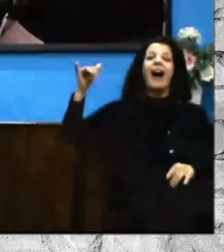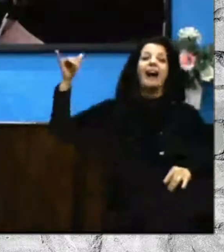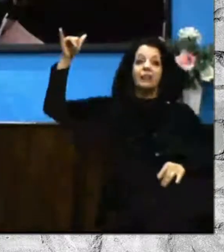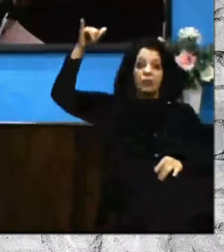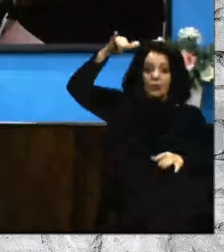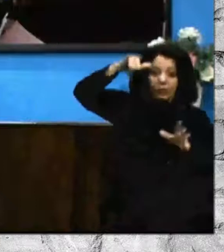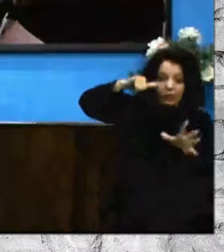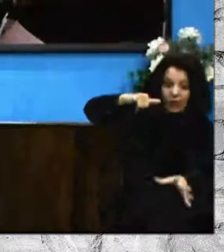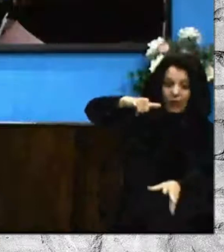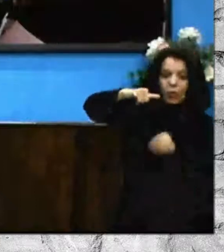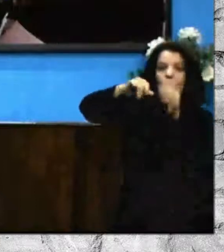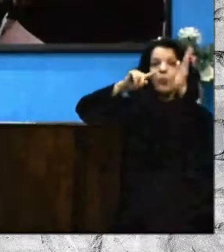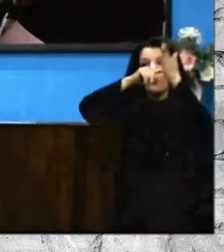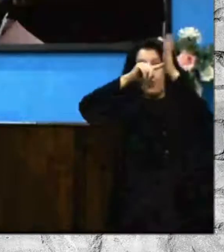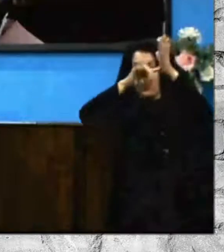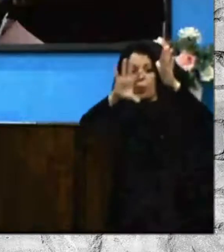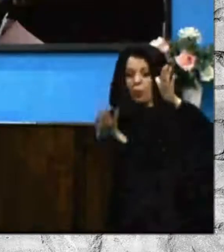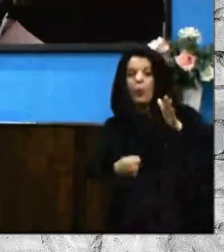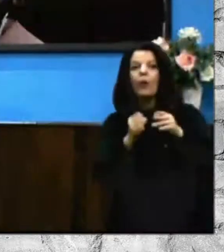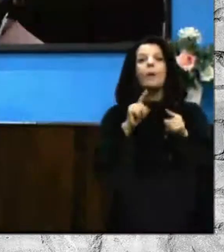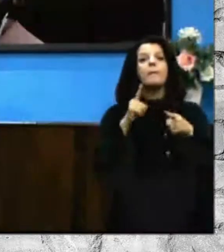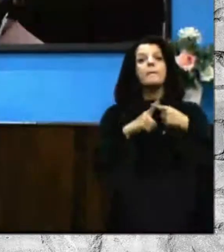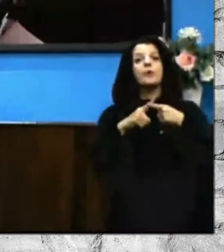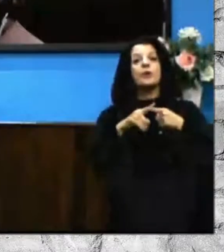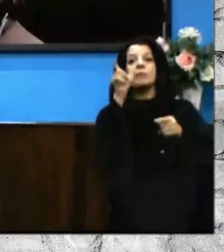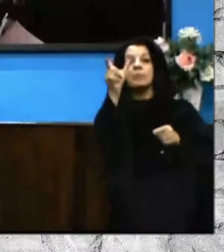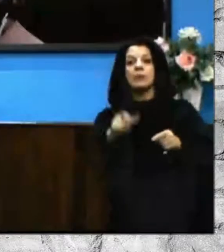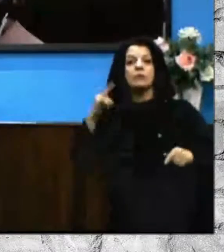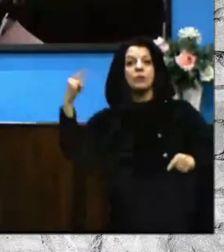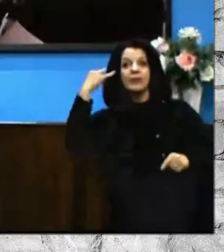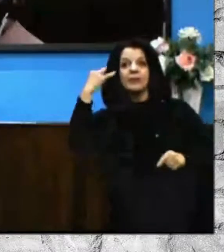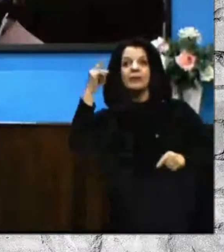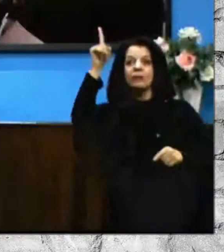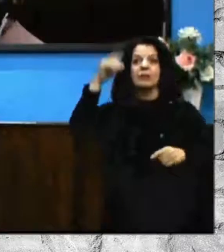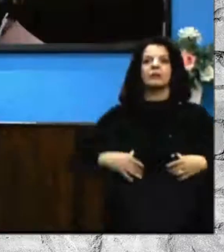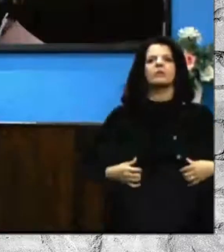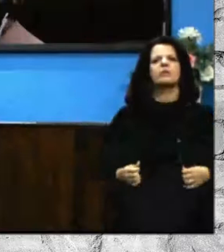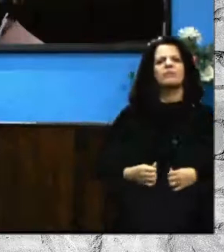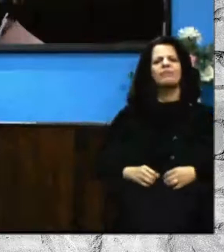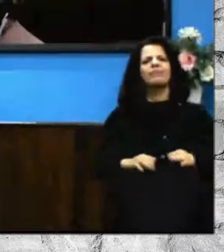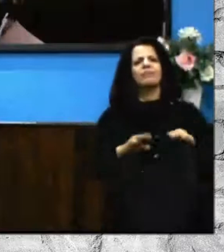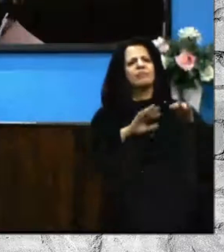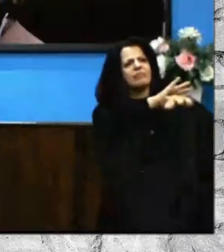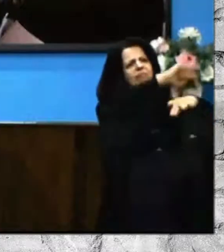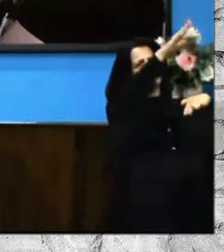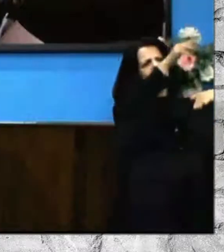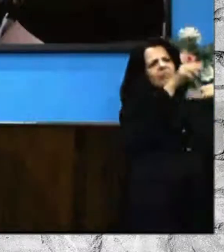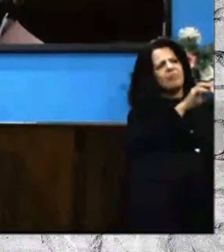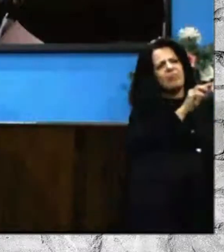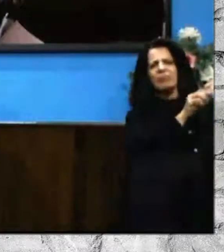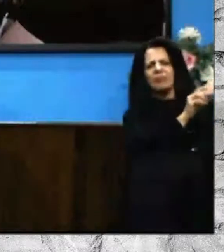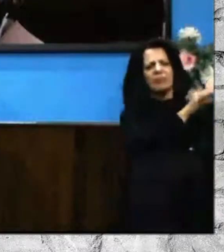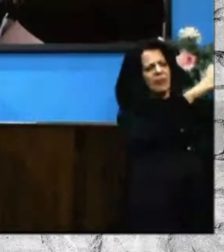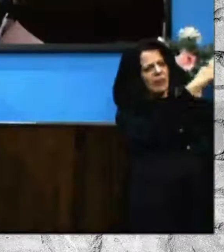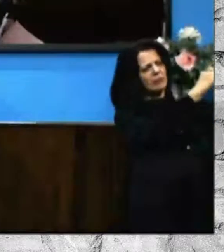resgatar pessoas, porque pessoas tentam a Deus. Gente que pula nos rios e cachoeiras sem saber se tem pedra no fundo,